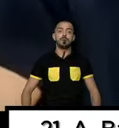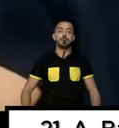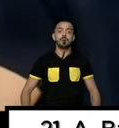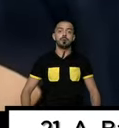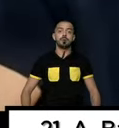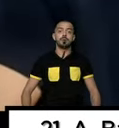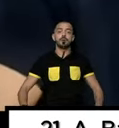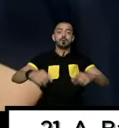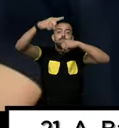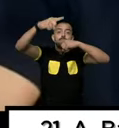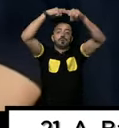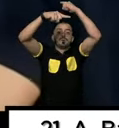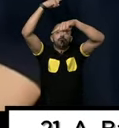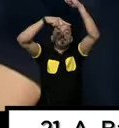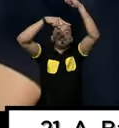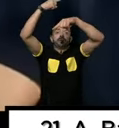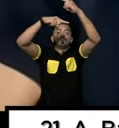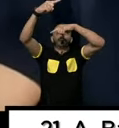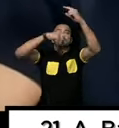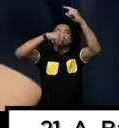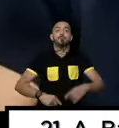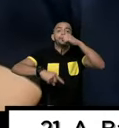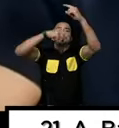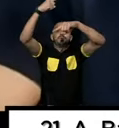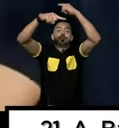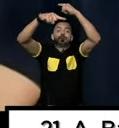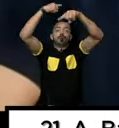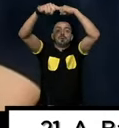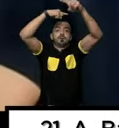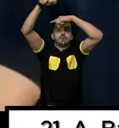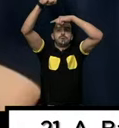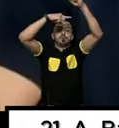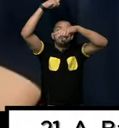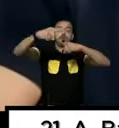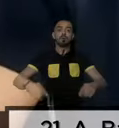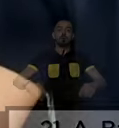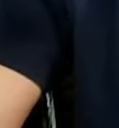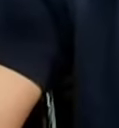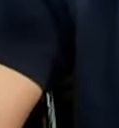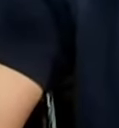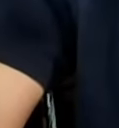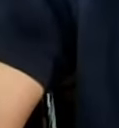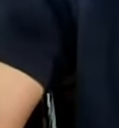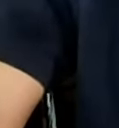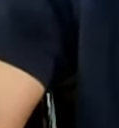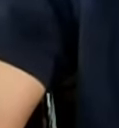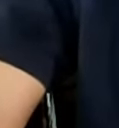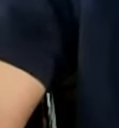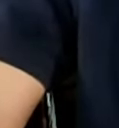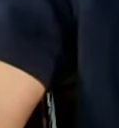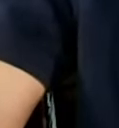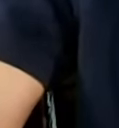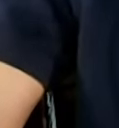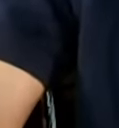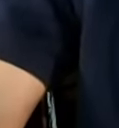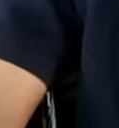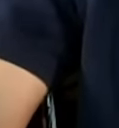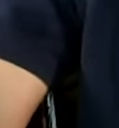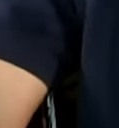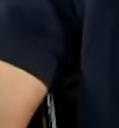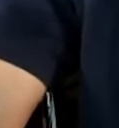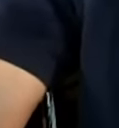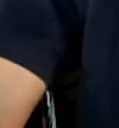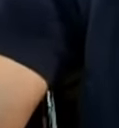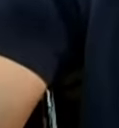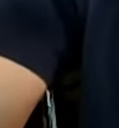o sifuentes o sifuentes abriu espaço Ninguém chega ele abriu lá do outro lado pode tentar o cruzamento na grande área Olha o